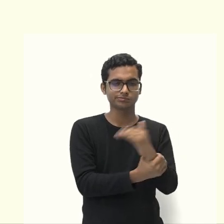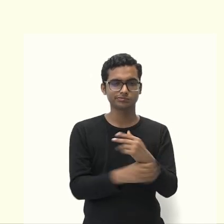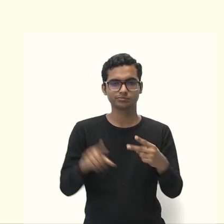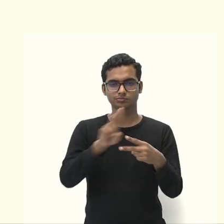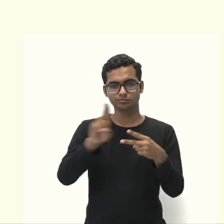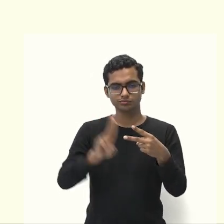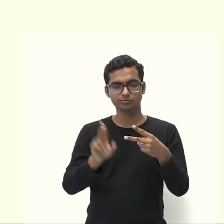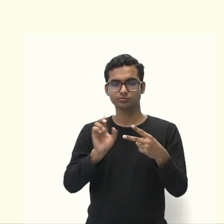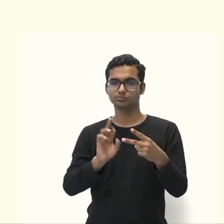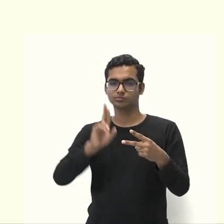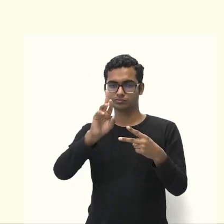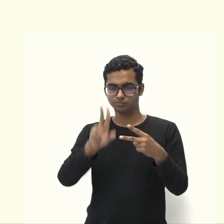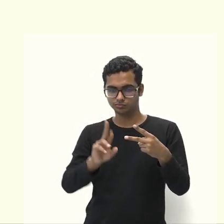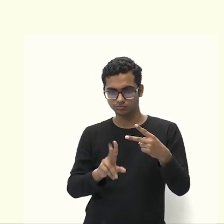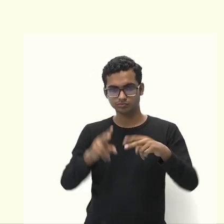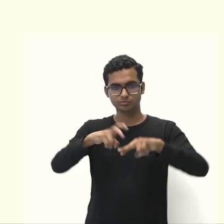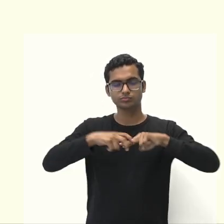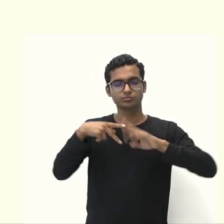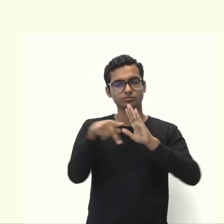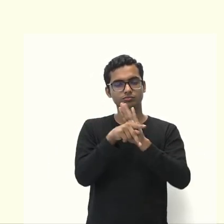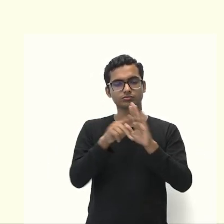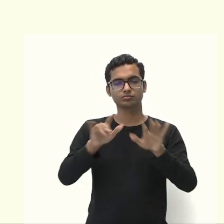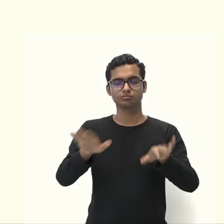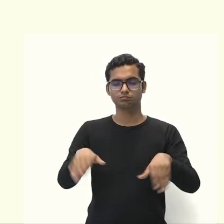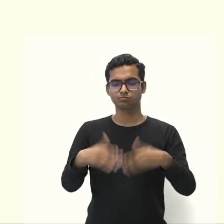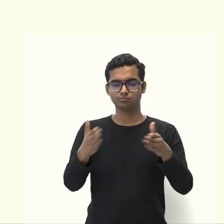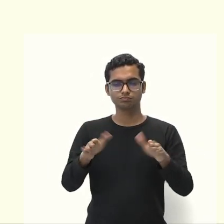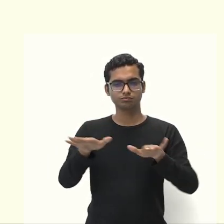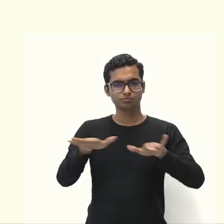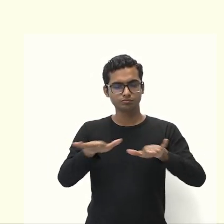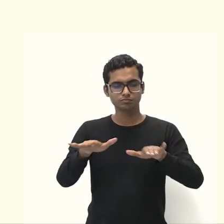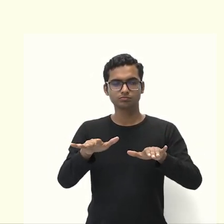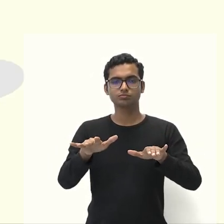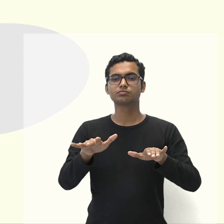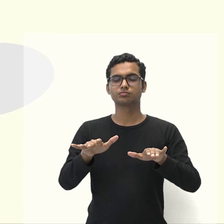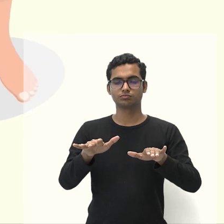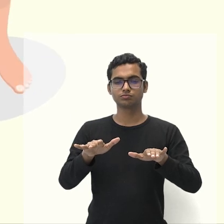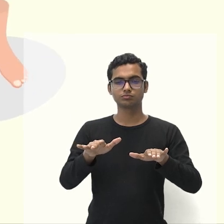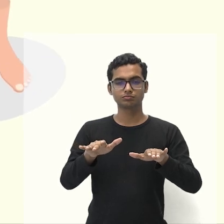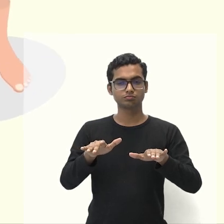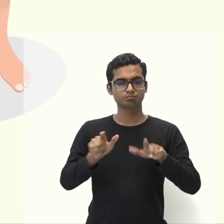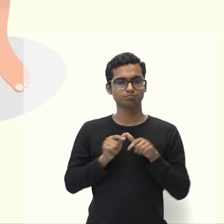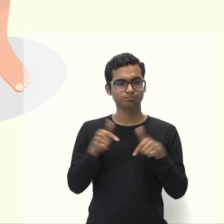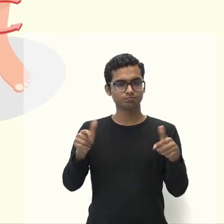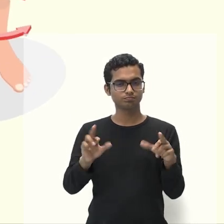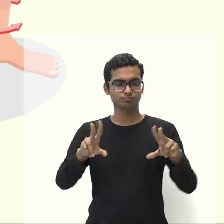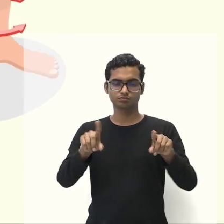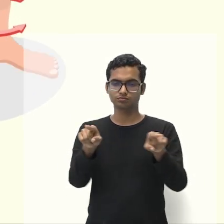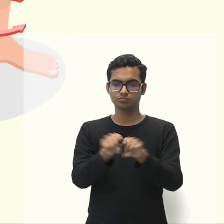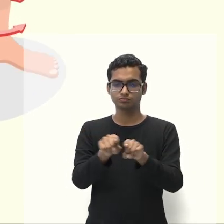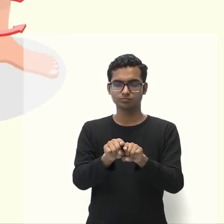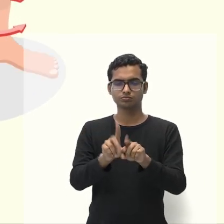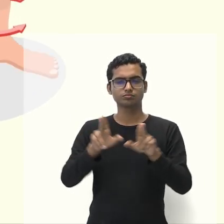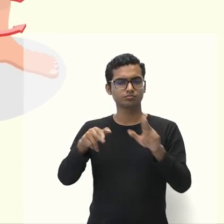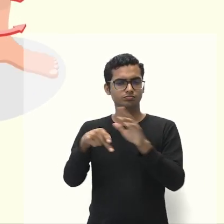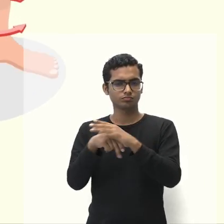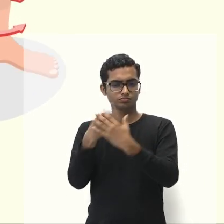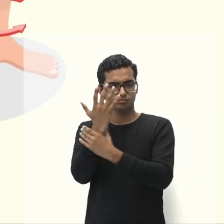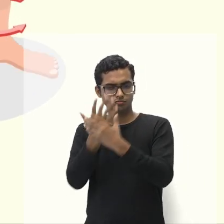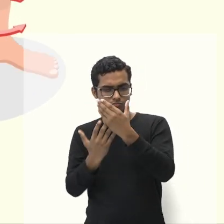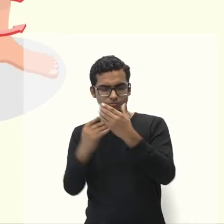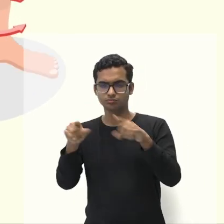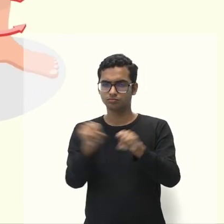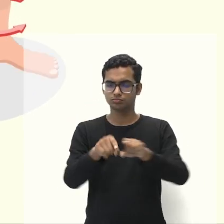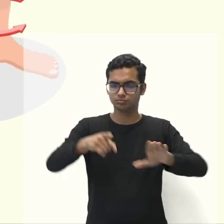adução, devido que os planos em que os movimentos são realizados. Isso vale tanto para a sua mão